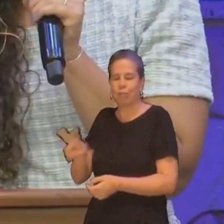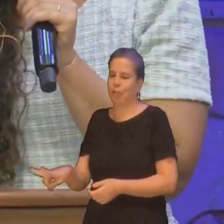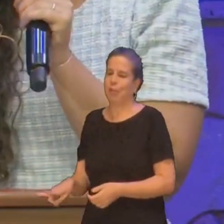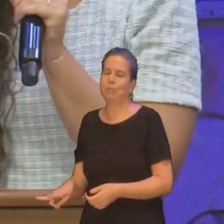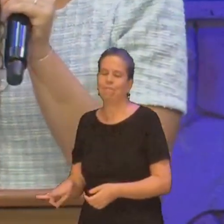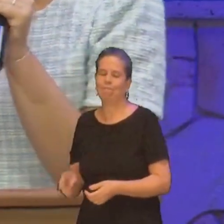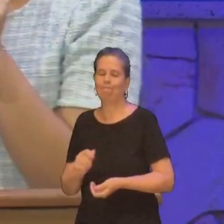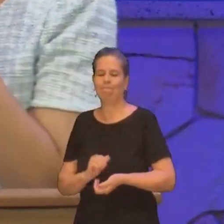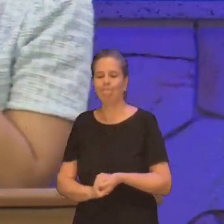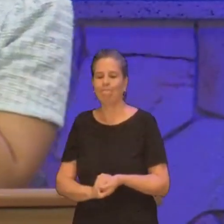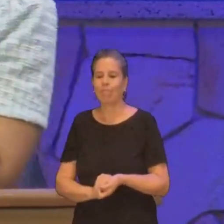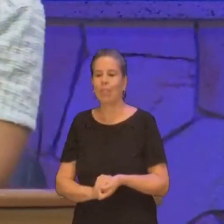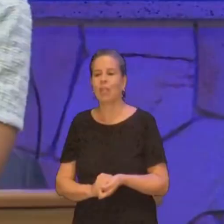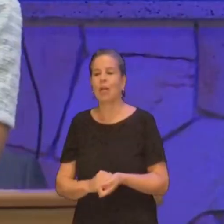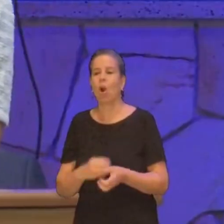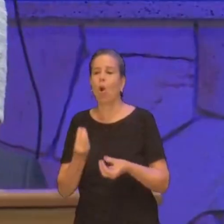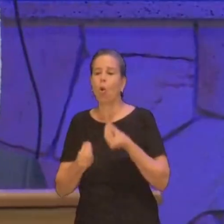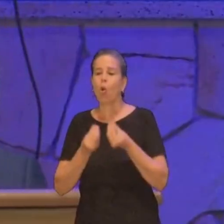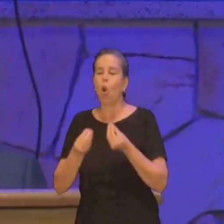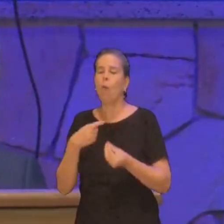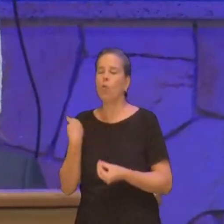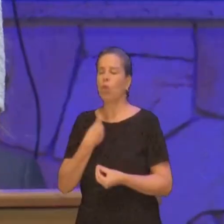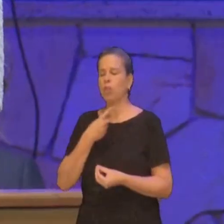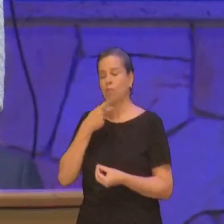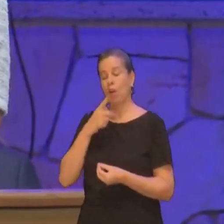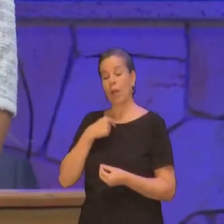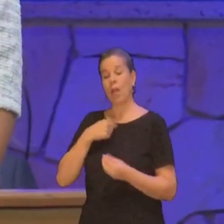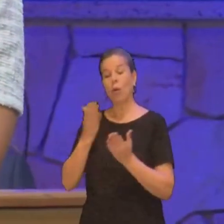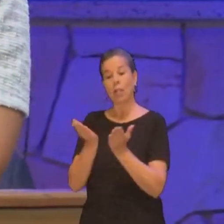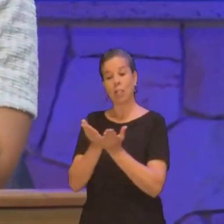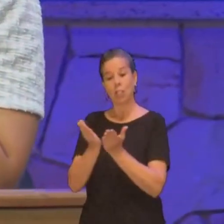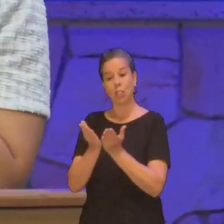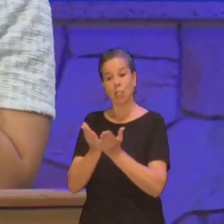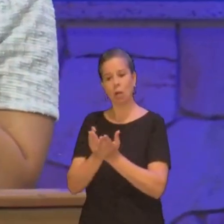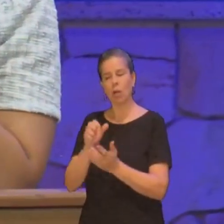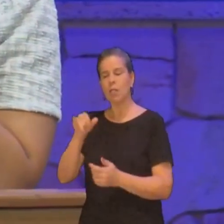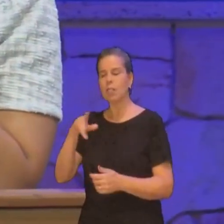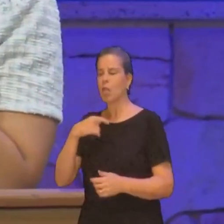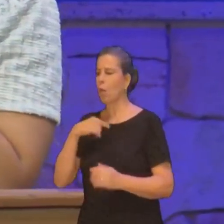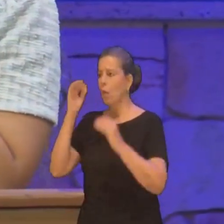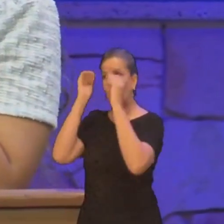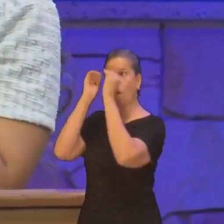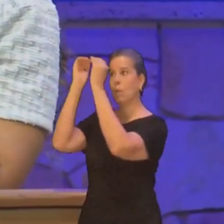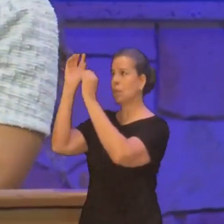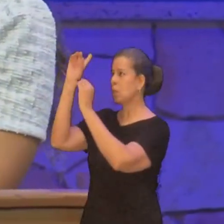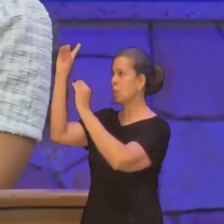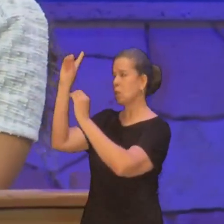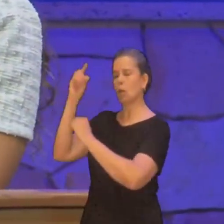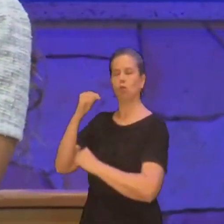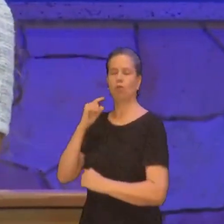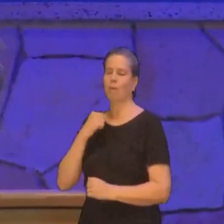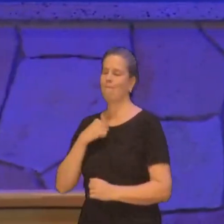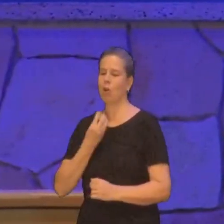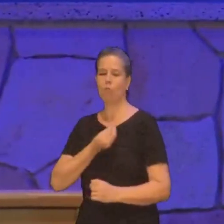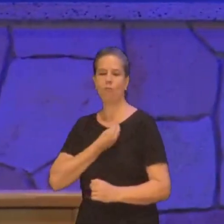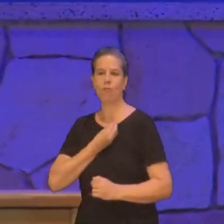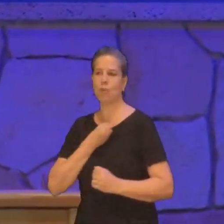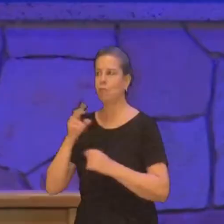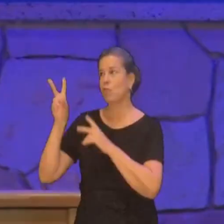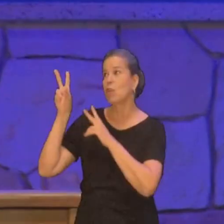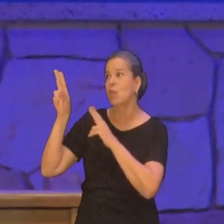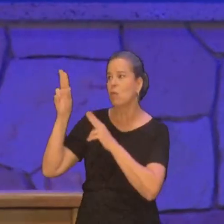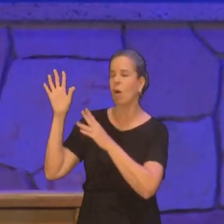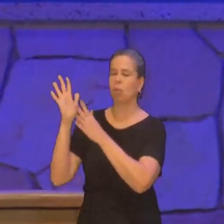estrada? Como nos dizemos cristãos se não vivemos o cerne da palavra, o cerne do que o Senhor nos ensina, que